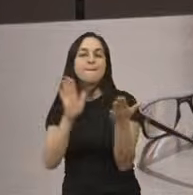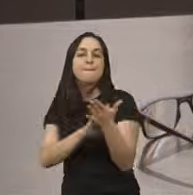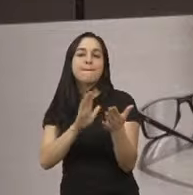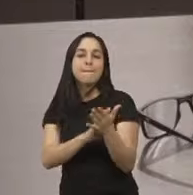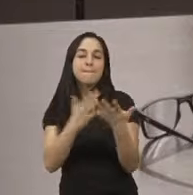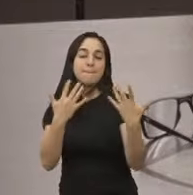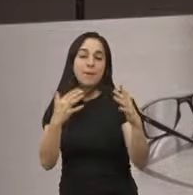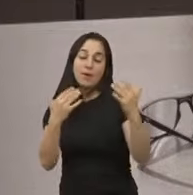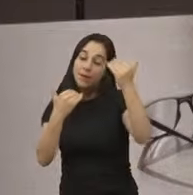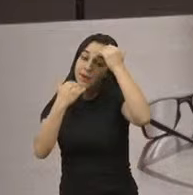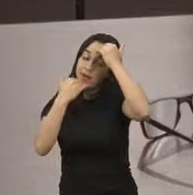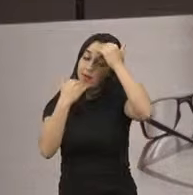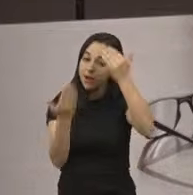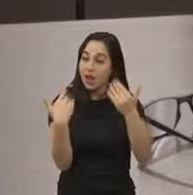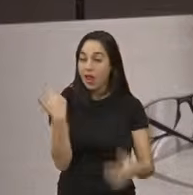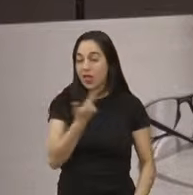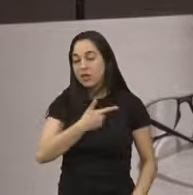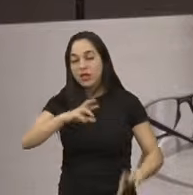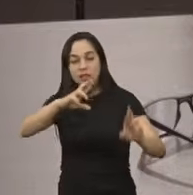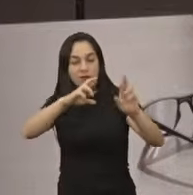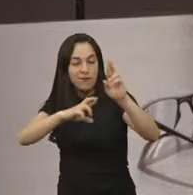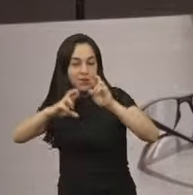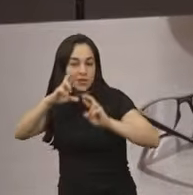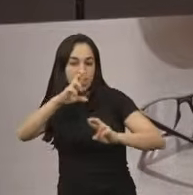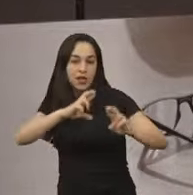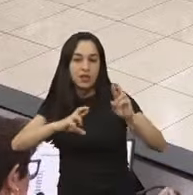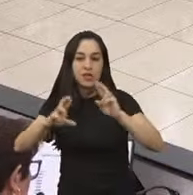obrigado e vamos estar fiscalizando.